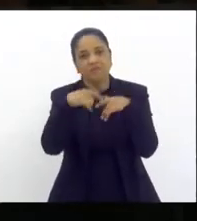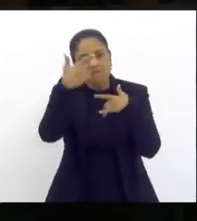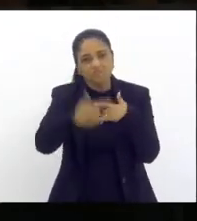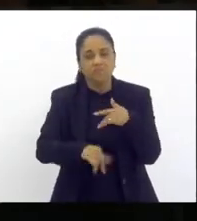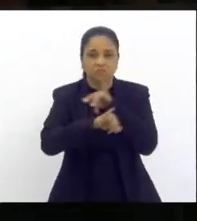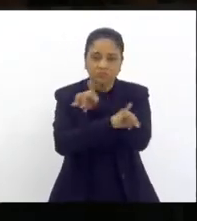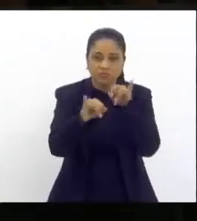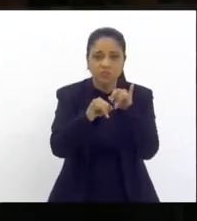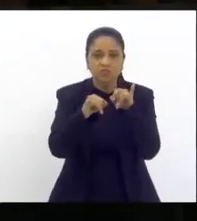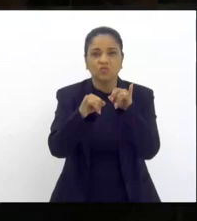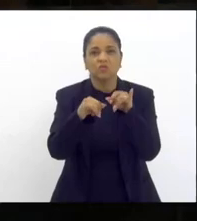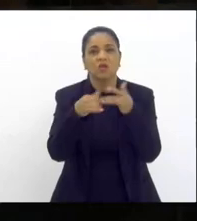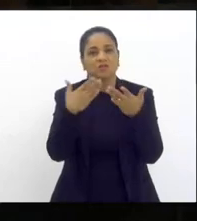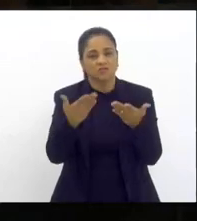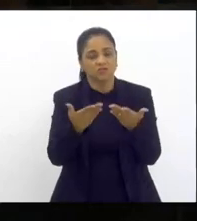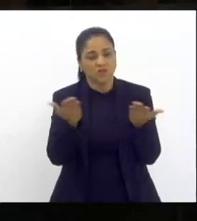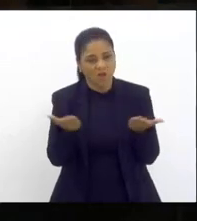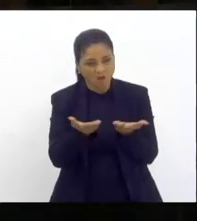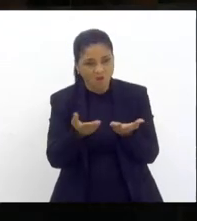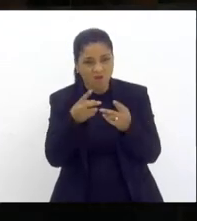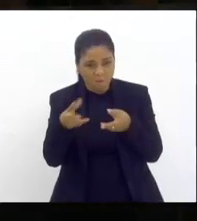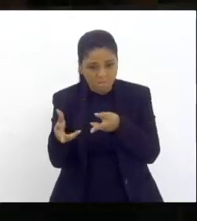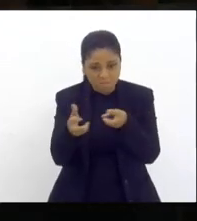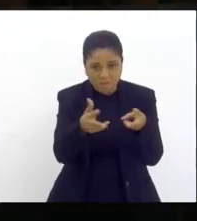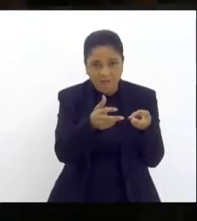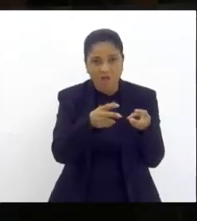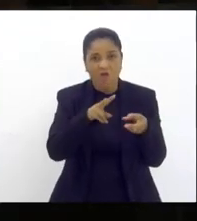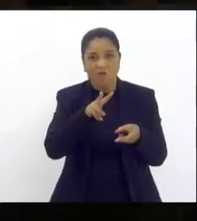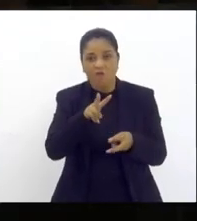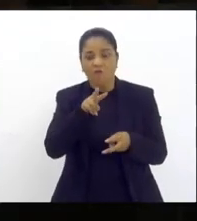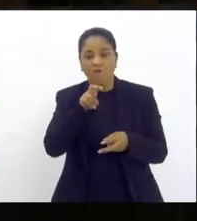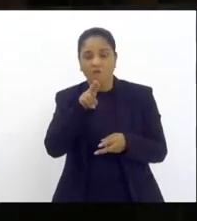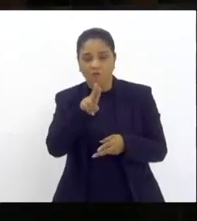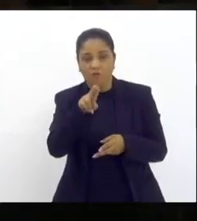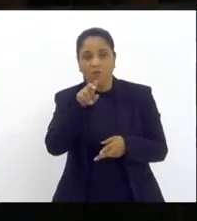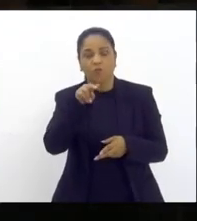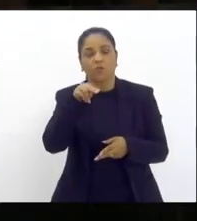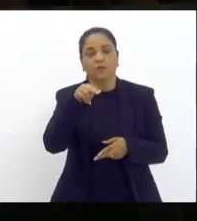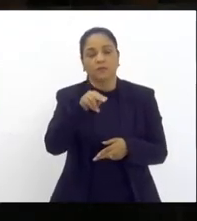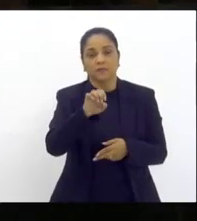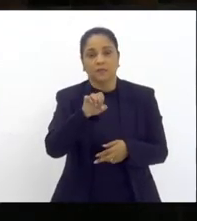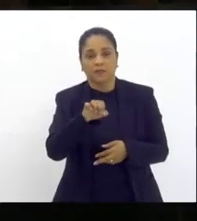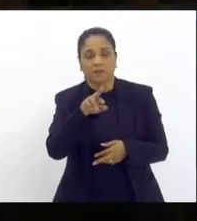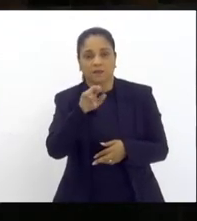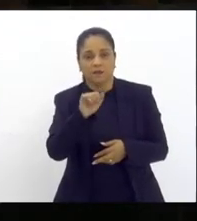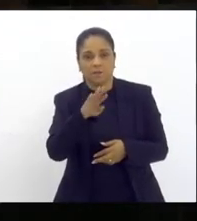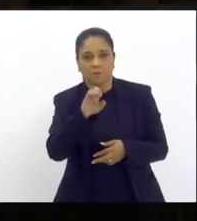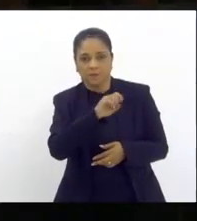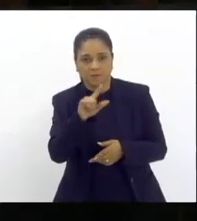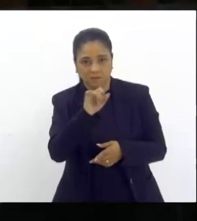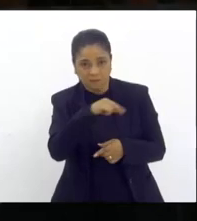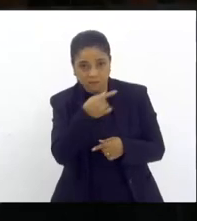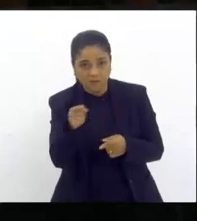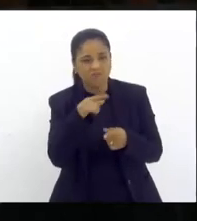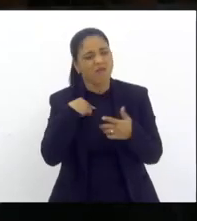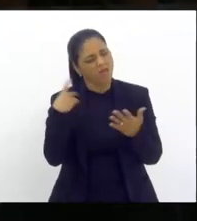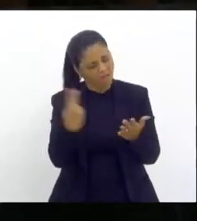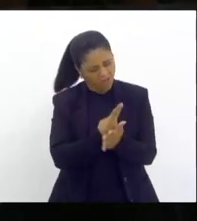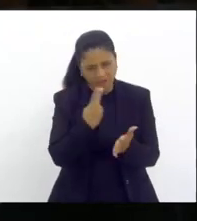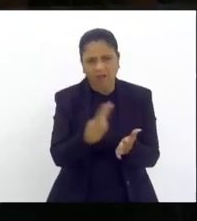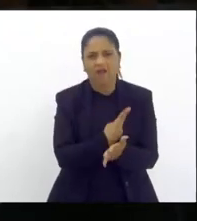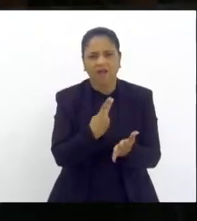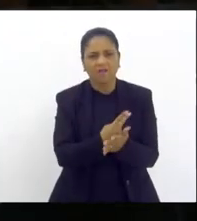chega a esse nível de situação de vulnerabilização da vida das mulheres, significa que erramos. Erramos muito